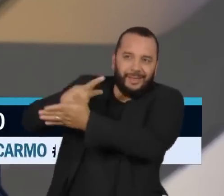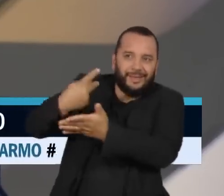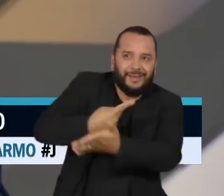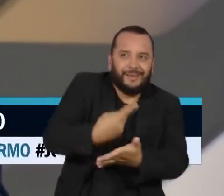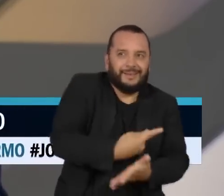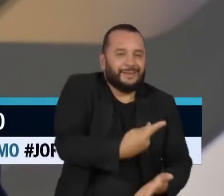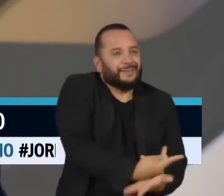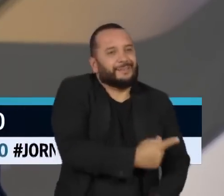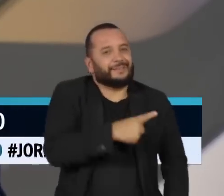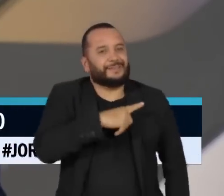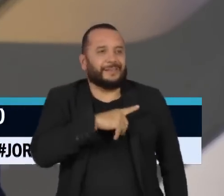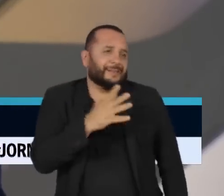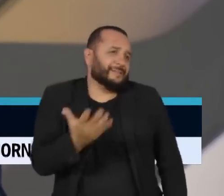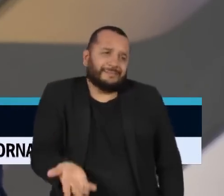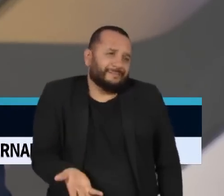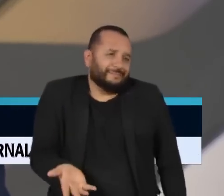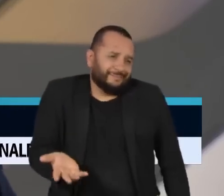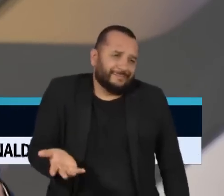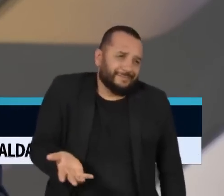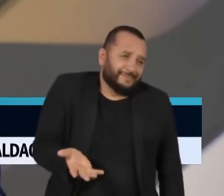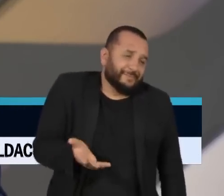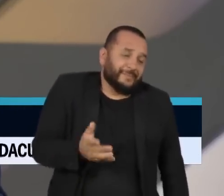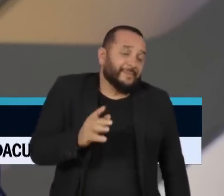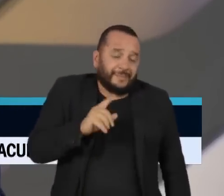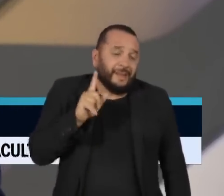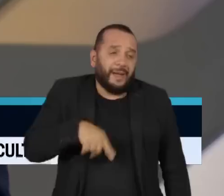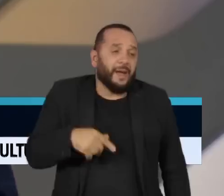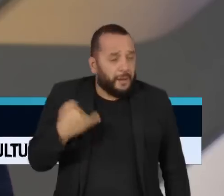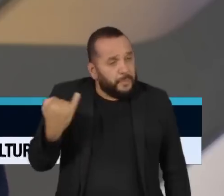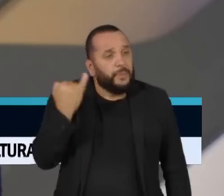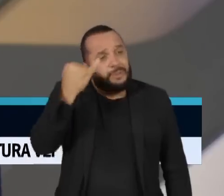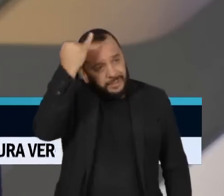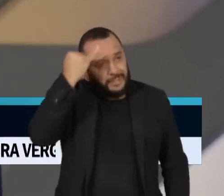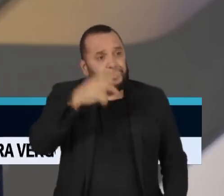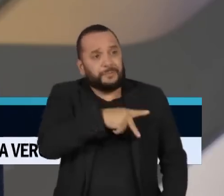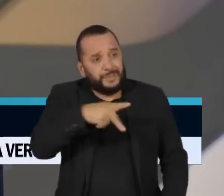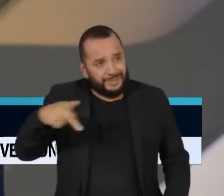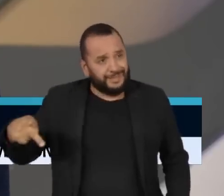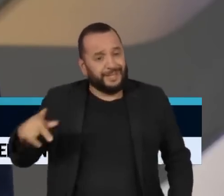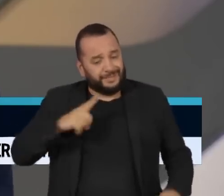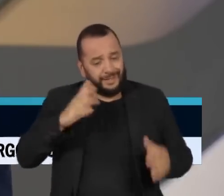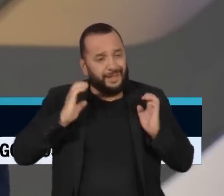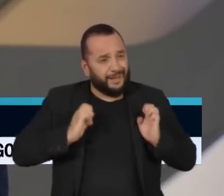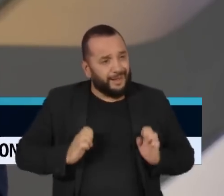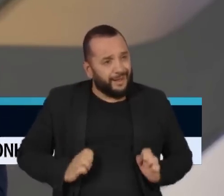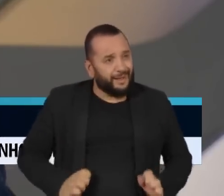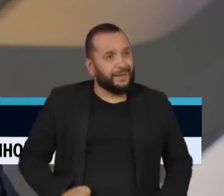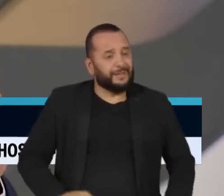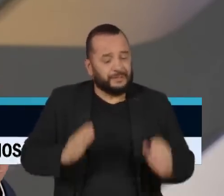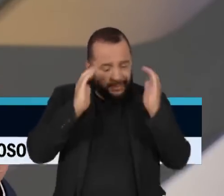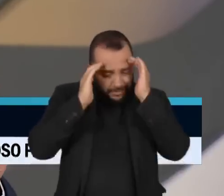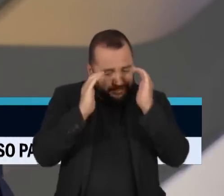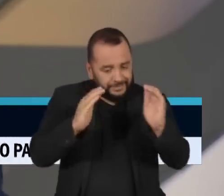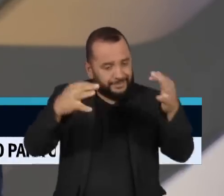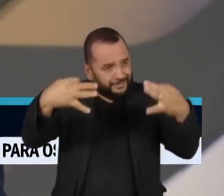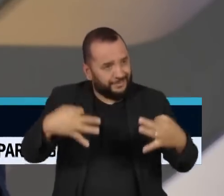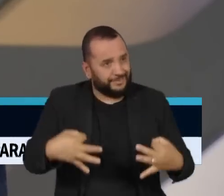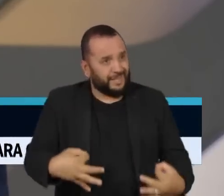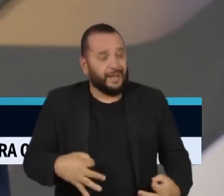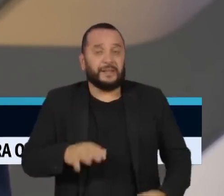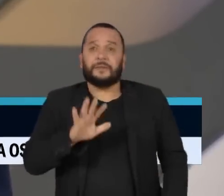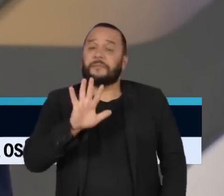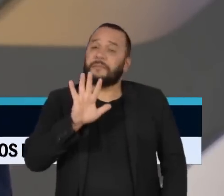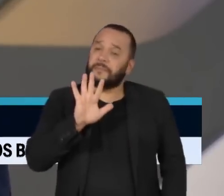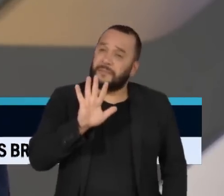dizer, com um protocolo, na minha opinião, que é importante para o cargo que ele exerce. E ele, com isso, ele destinava, na minha opinião, ao